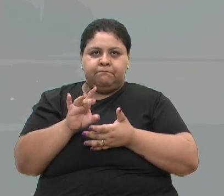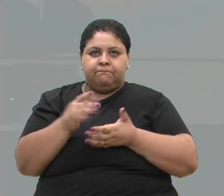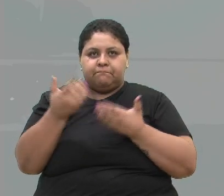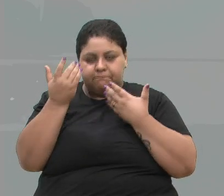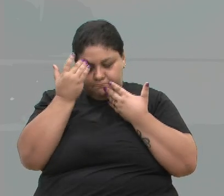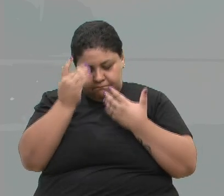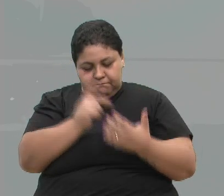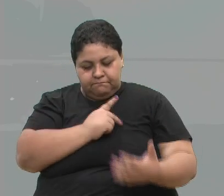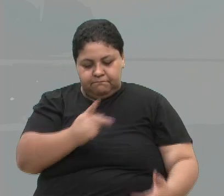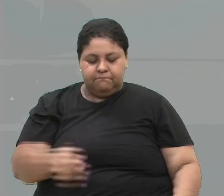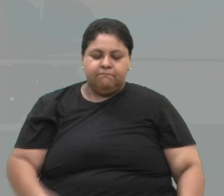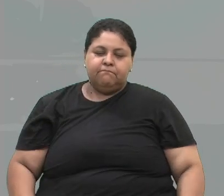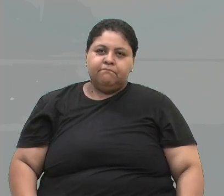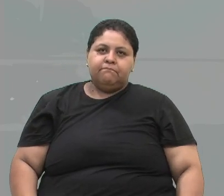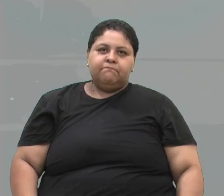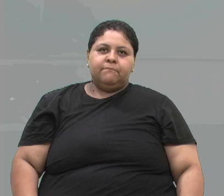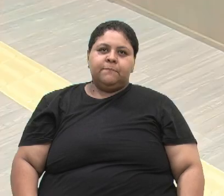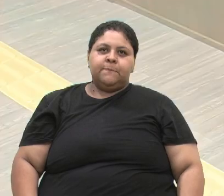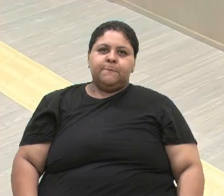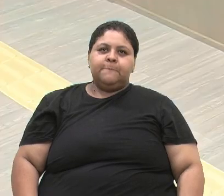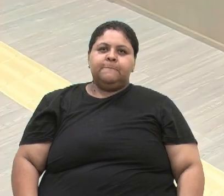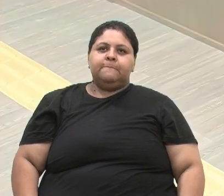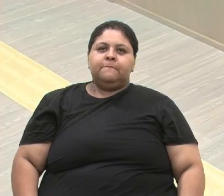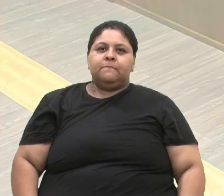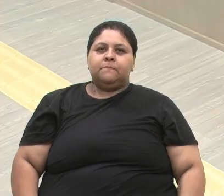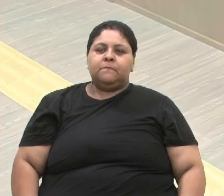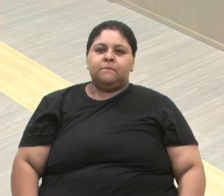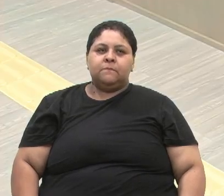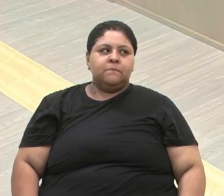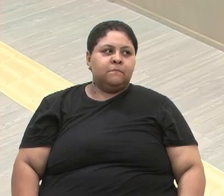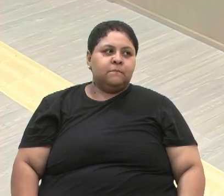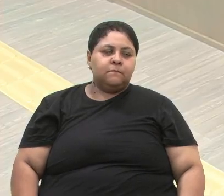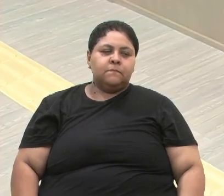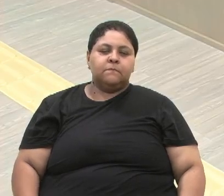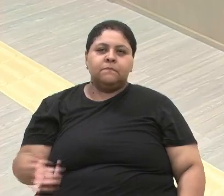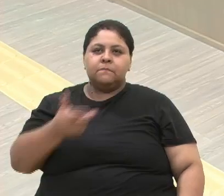Obrigado, presidente. Declaração de líder da bancada.